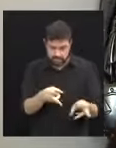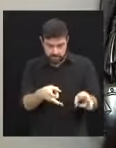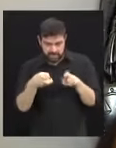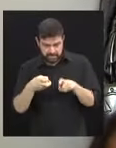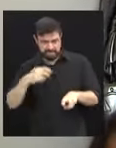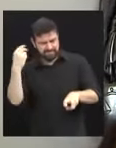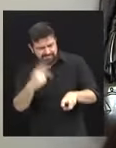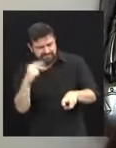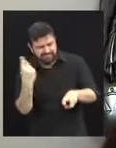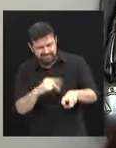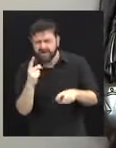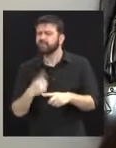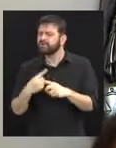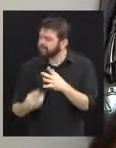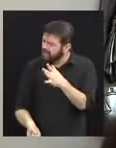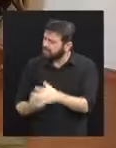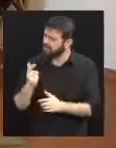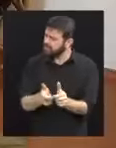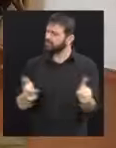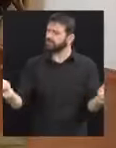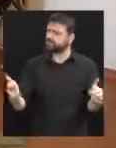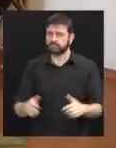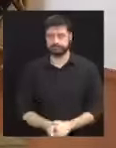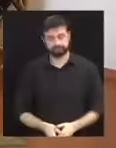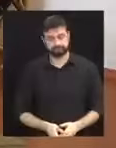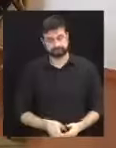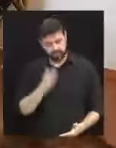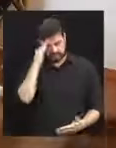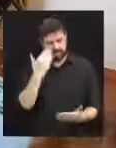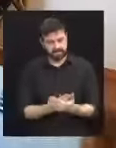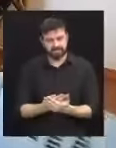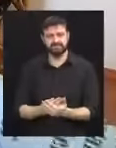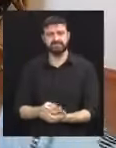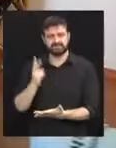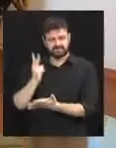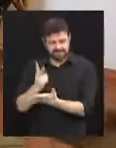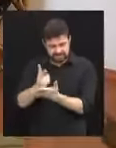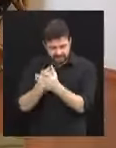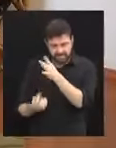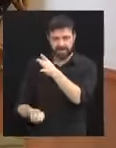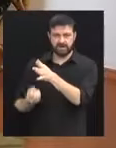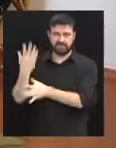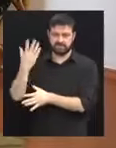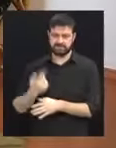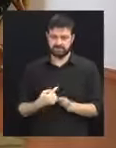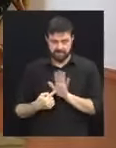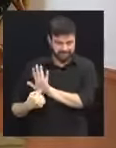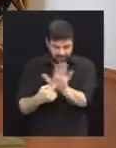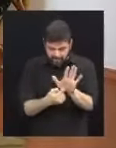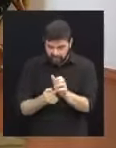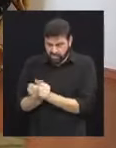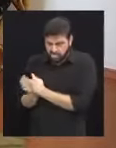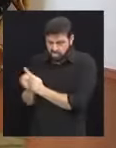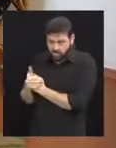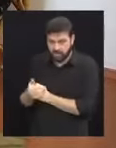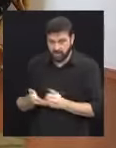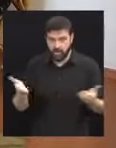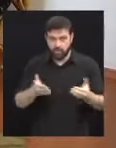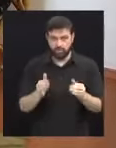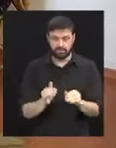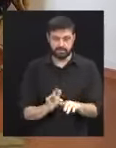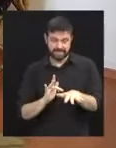de maus-tratos animais e por que você acha que isso acontece? Eu acredito que sempre existiu, mas nunca foi tão evidente. Nunca foi tão evidente. E hoje em dia as